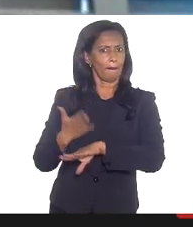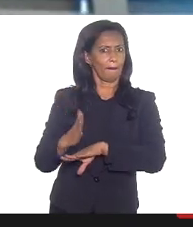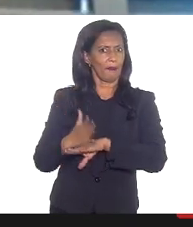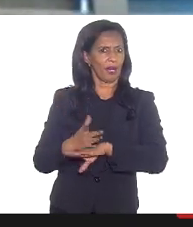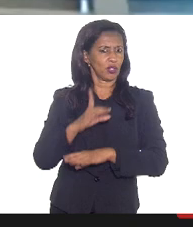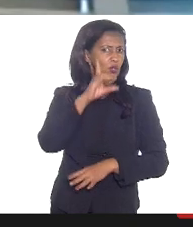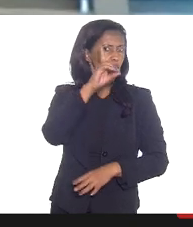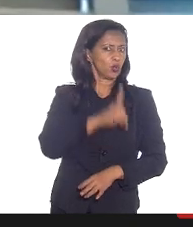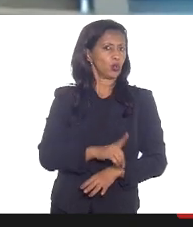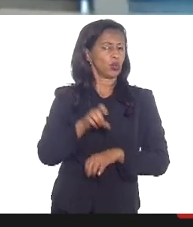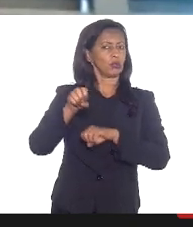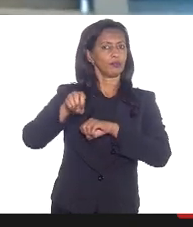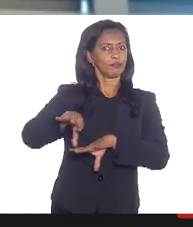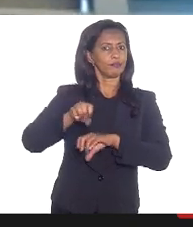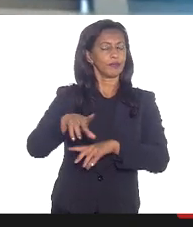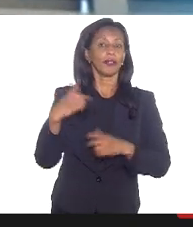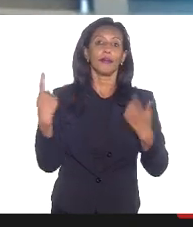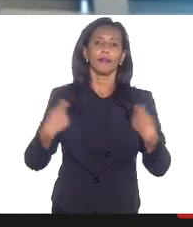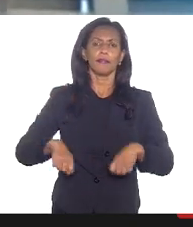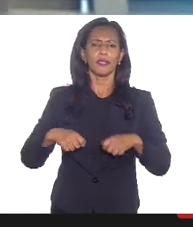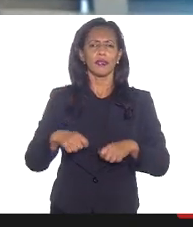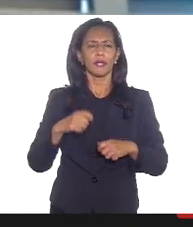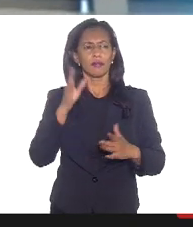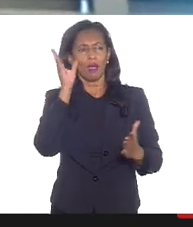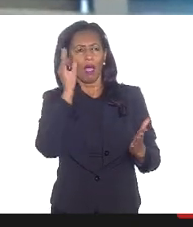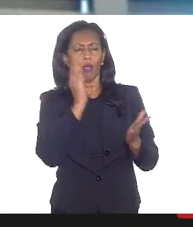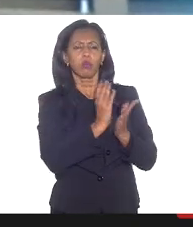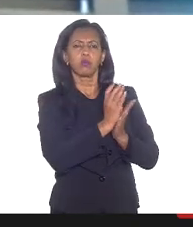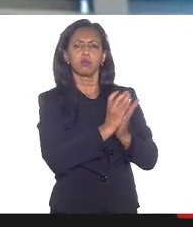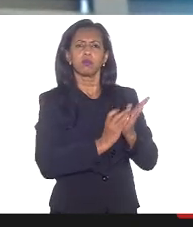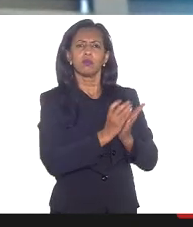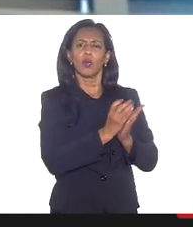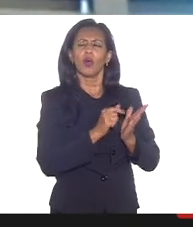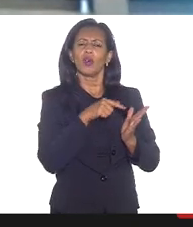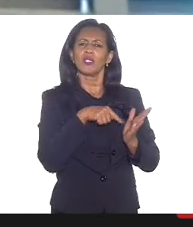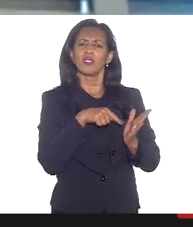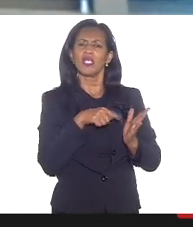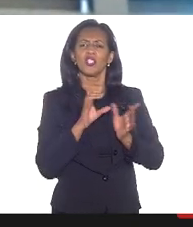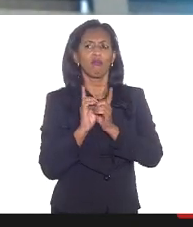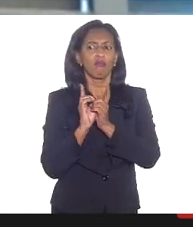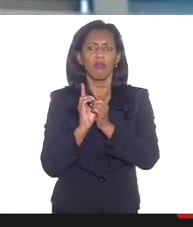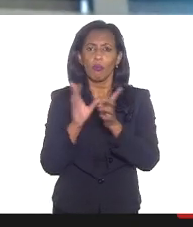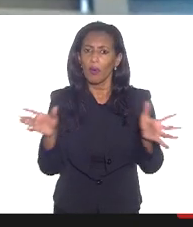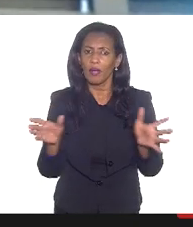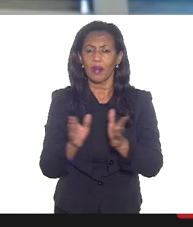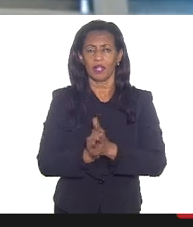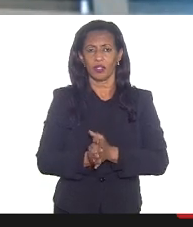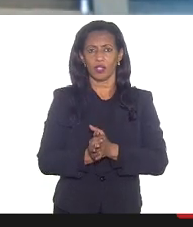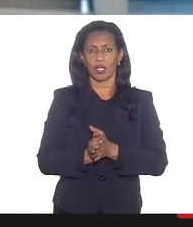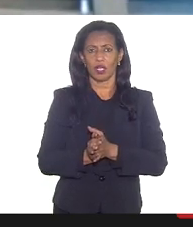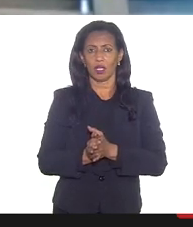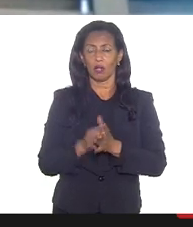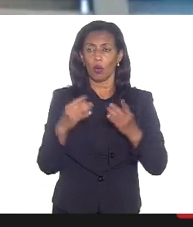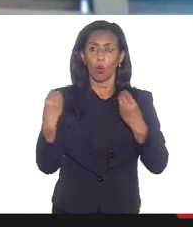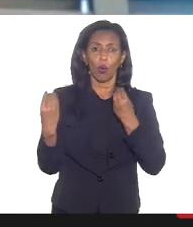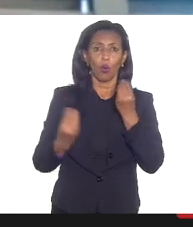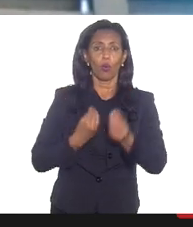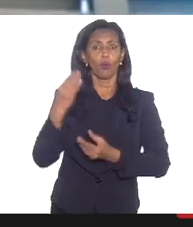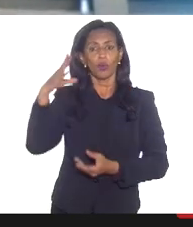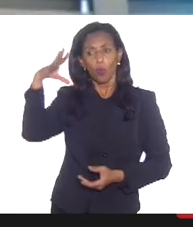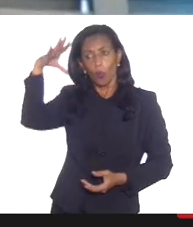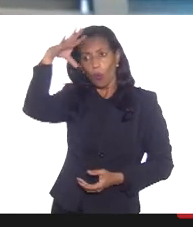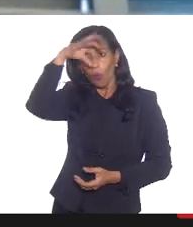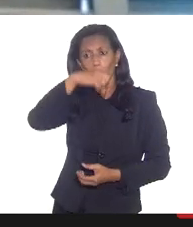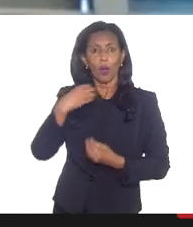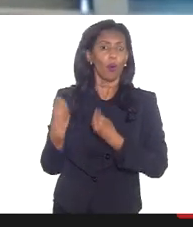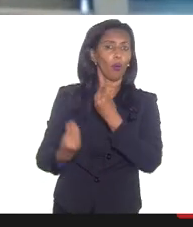dos direitos da educação, é preciso que essa consulta seja feita de maneira democrática, de modo que a gente compreenda de que modo a